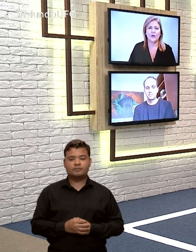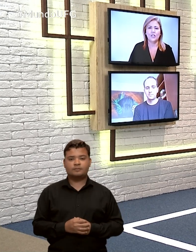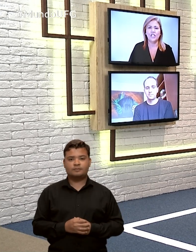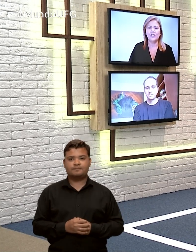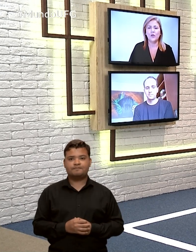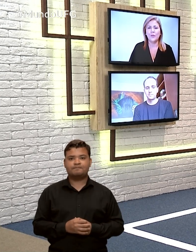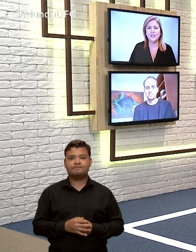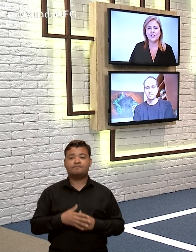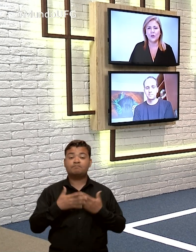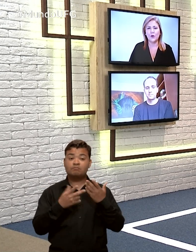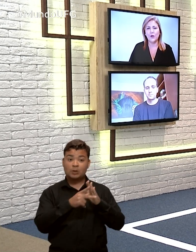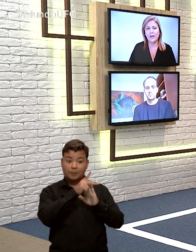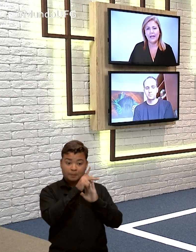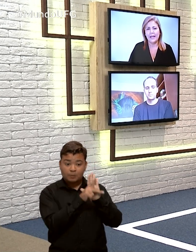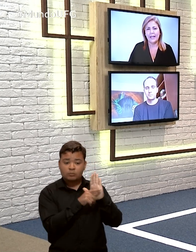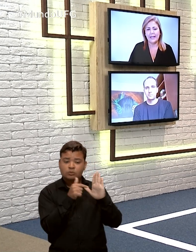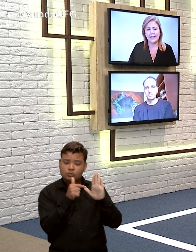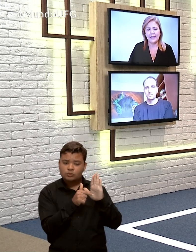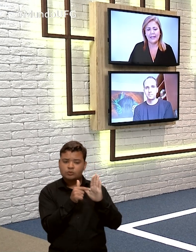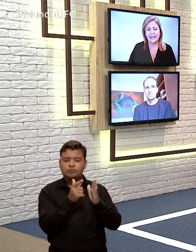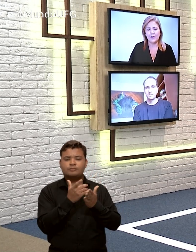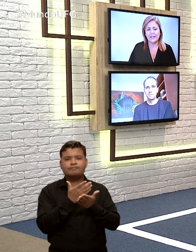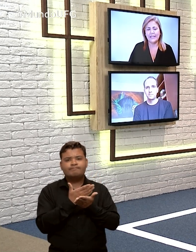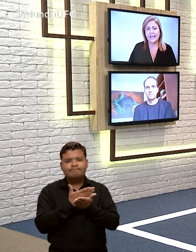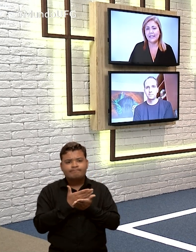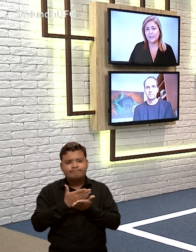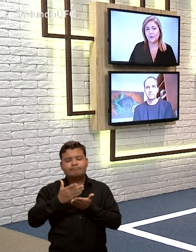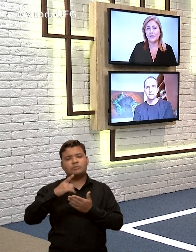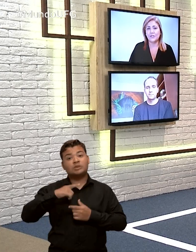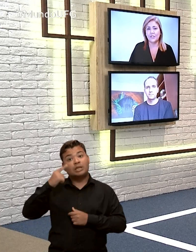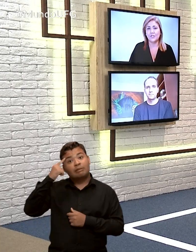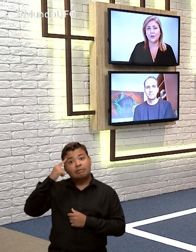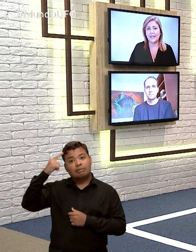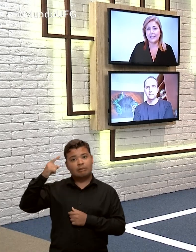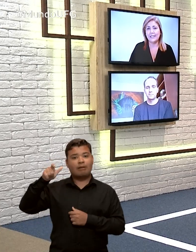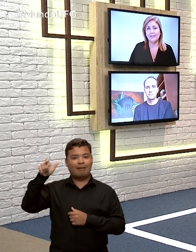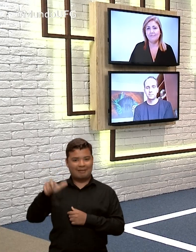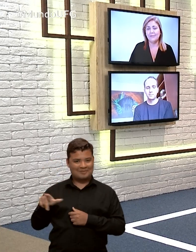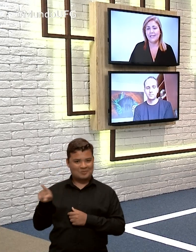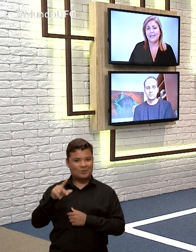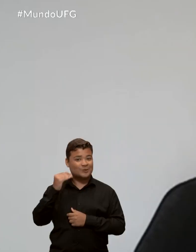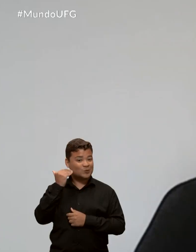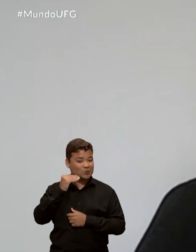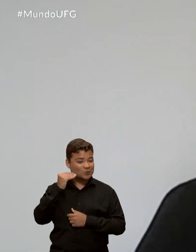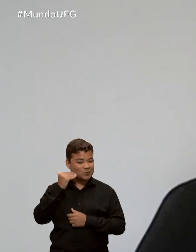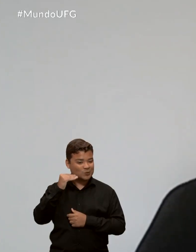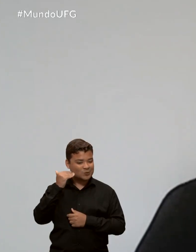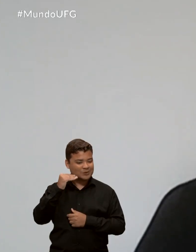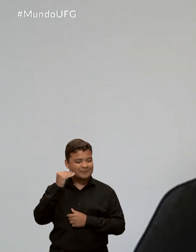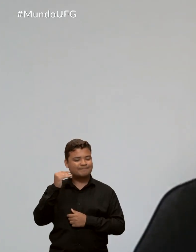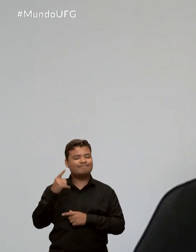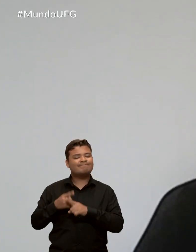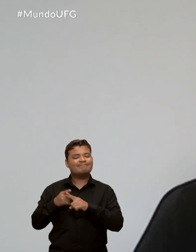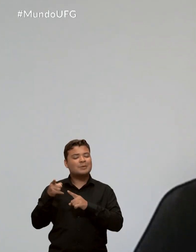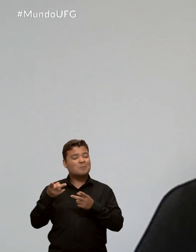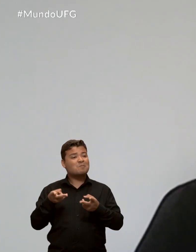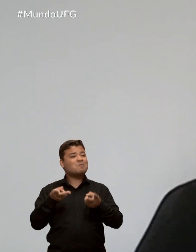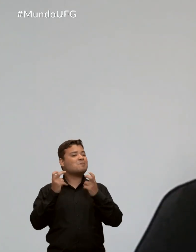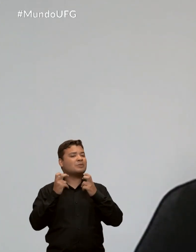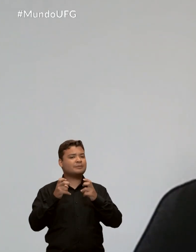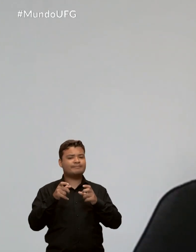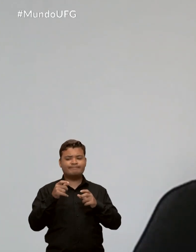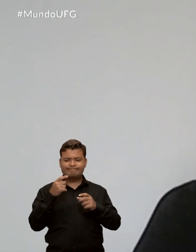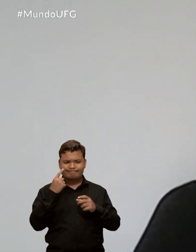O projeto começou com a ideia da professora Sueli, percebendo que os surdos não